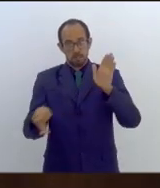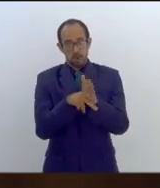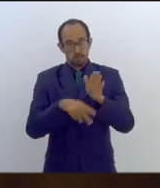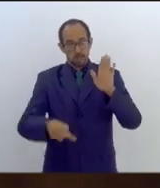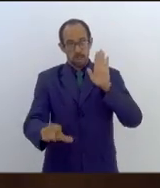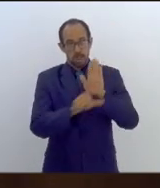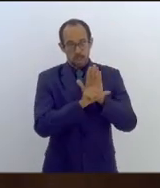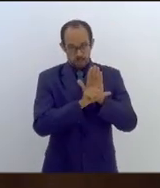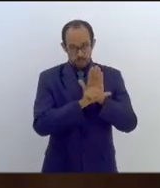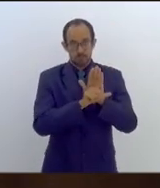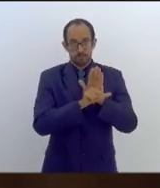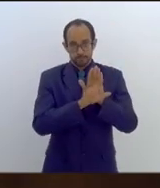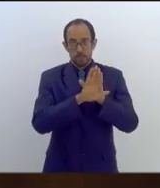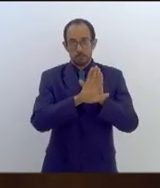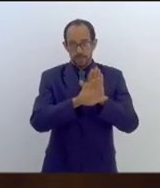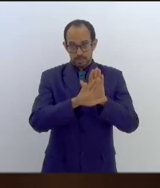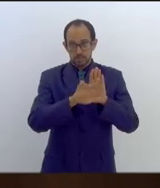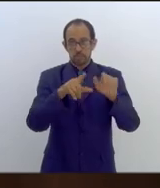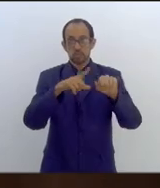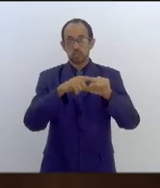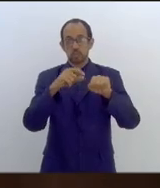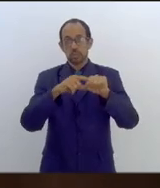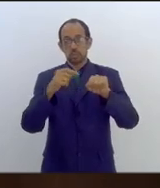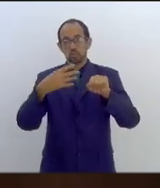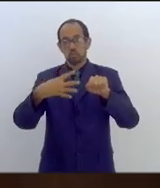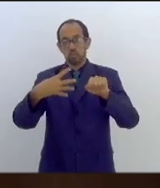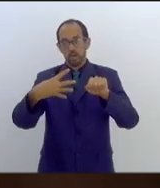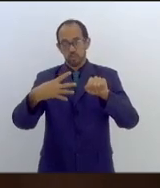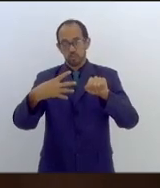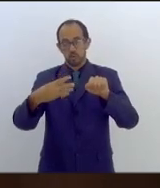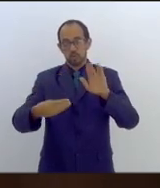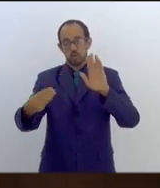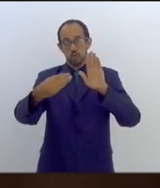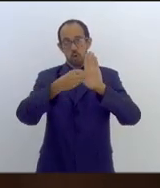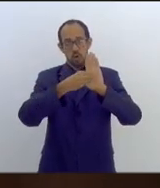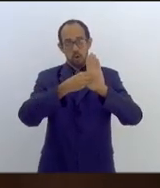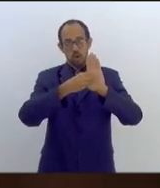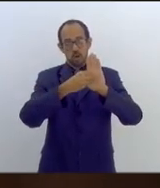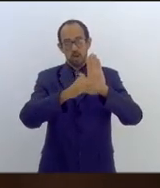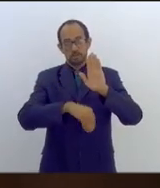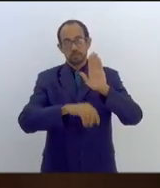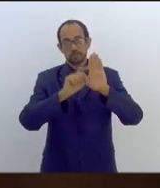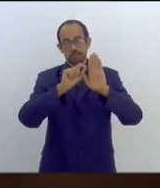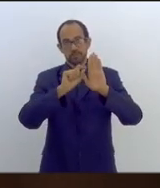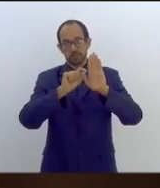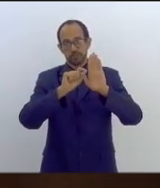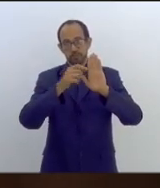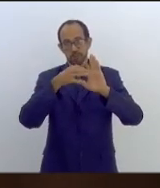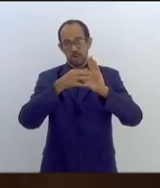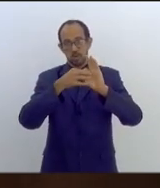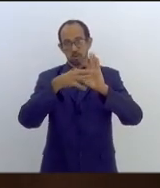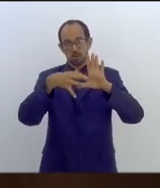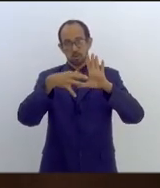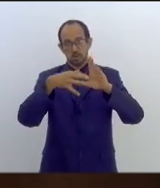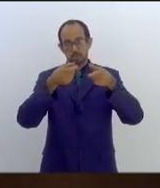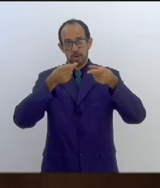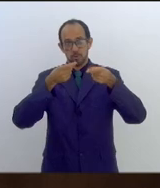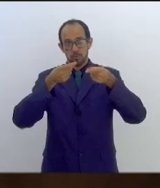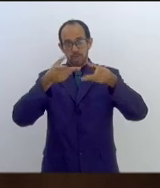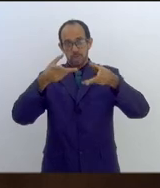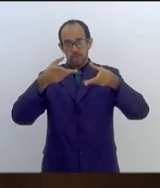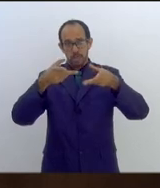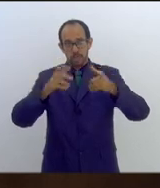no artigo 4º, ele introduz uma autorização para vender